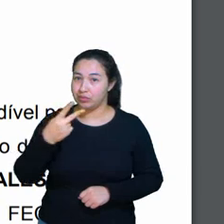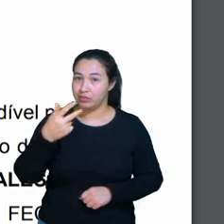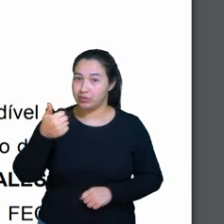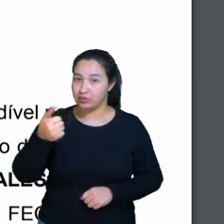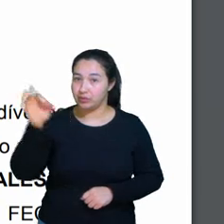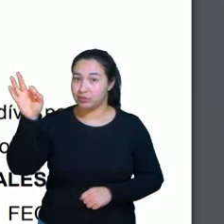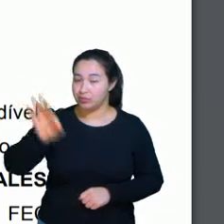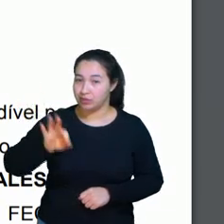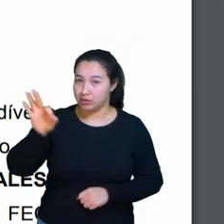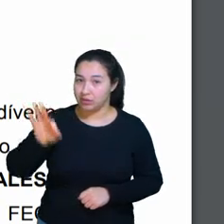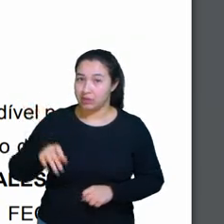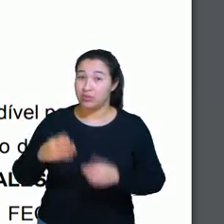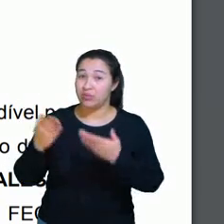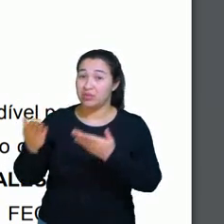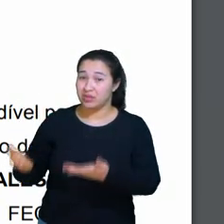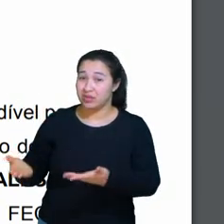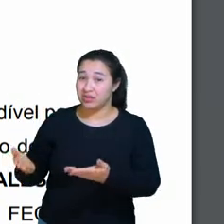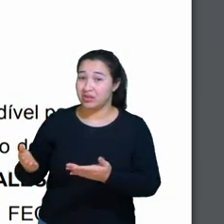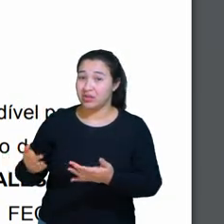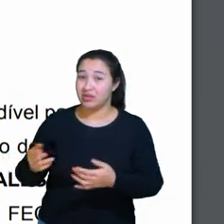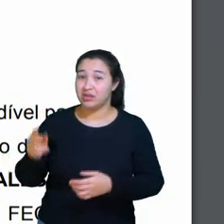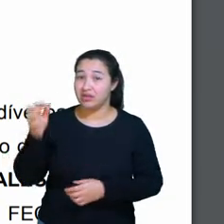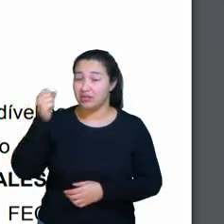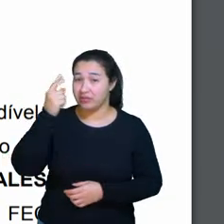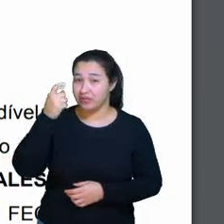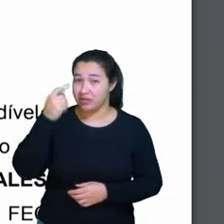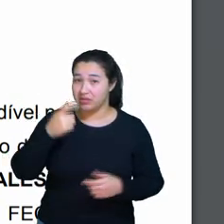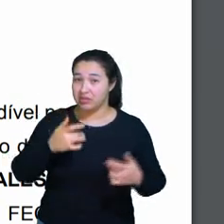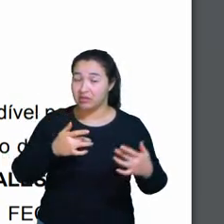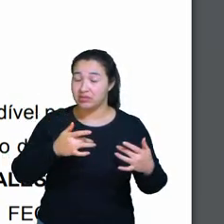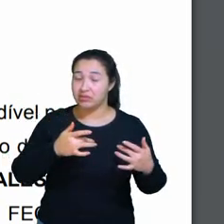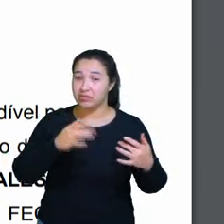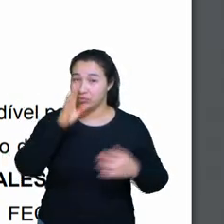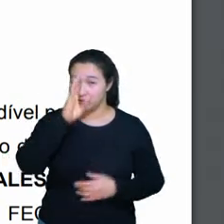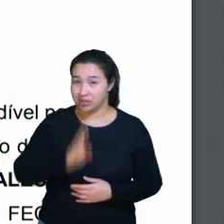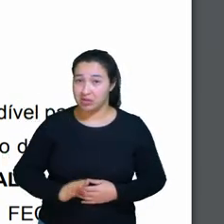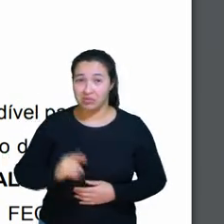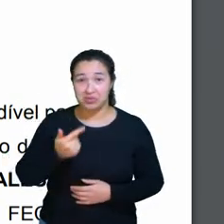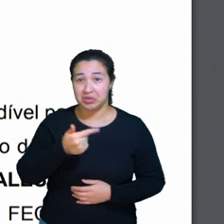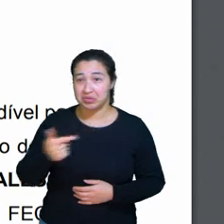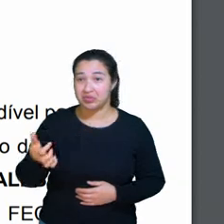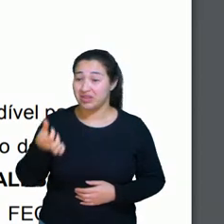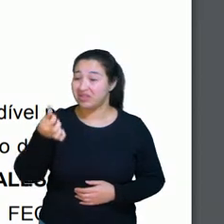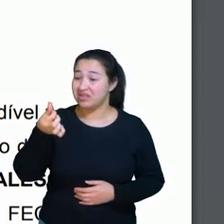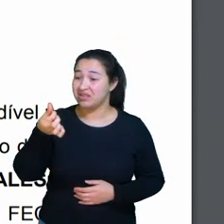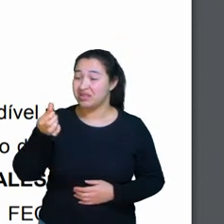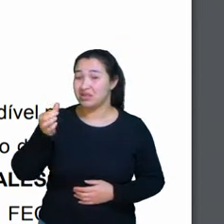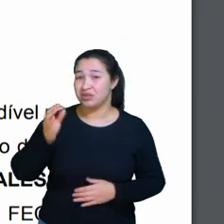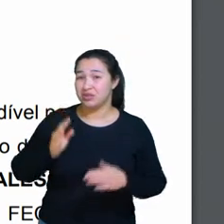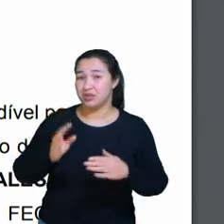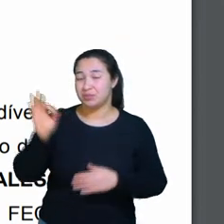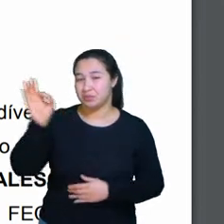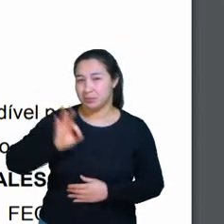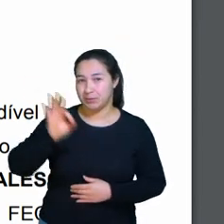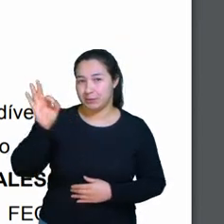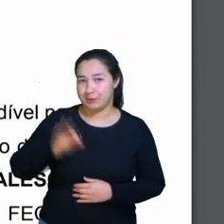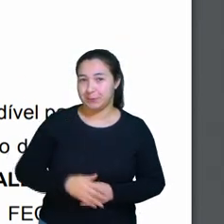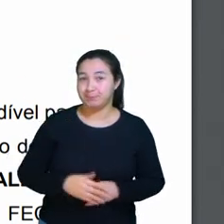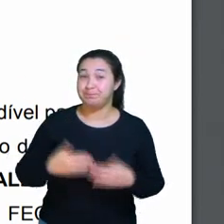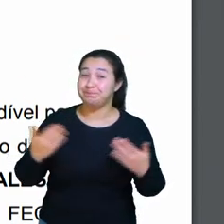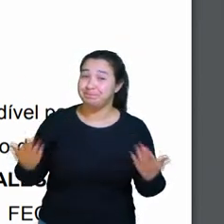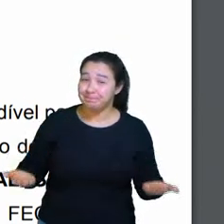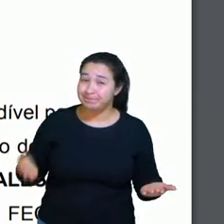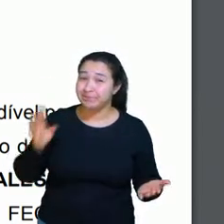gratu não chega a 6% eo posto é emblemática